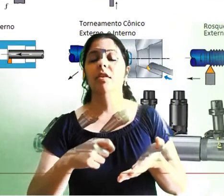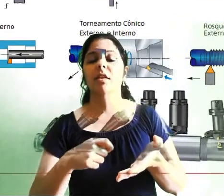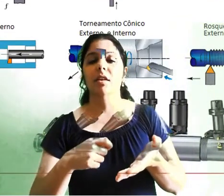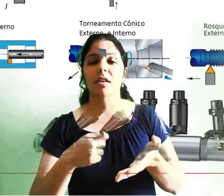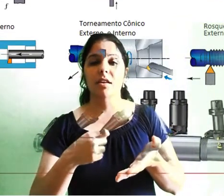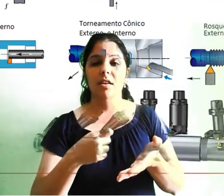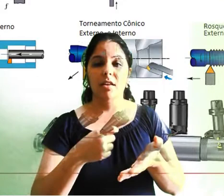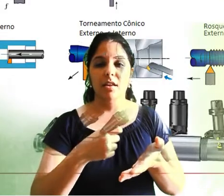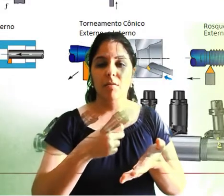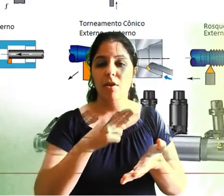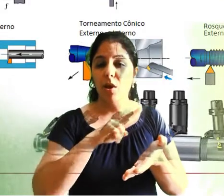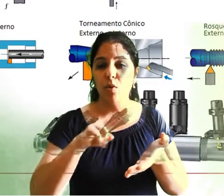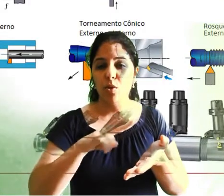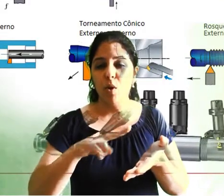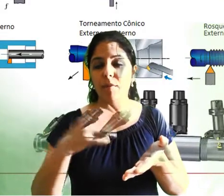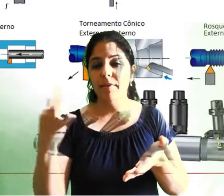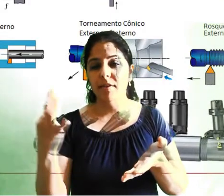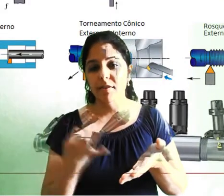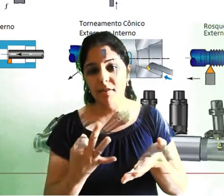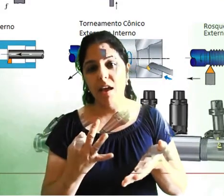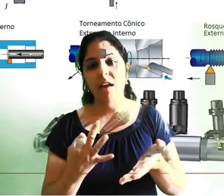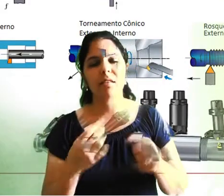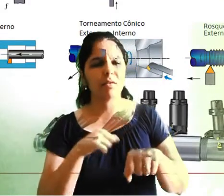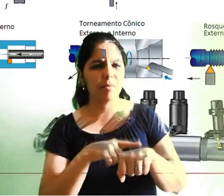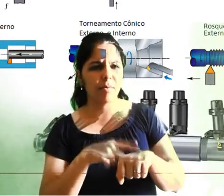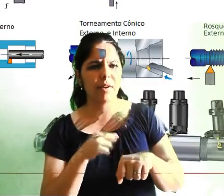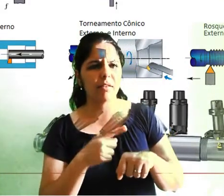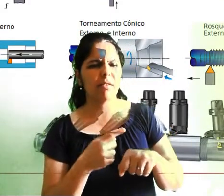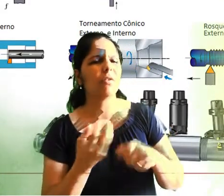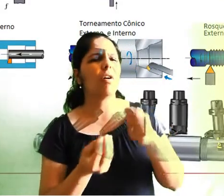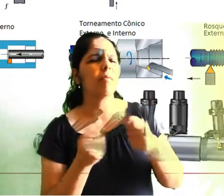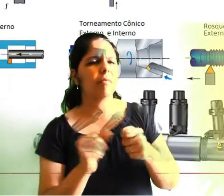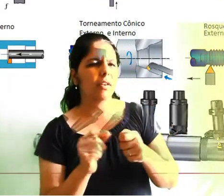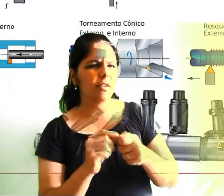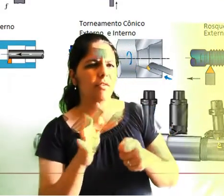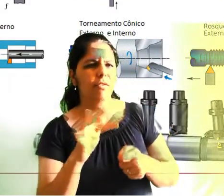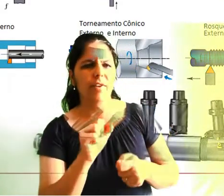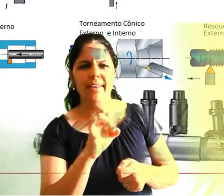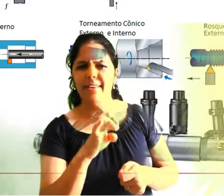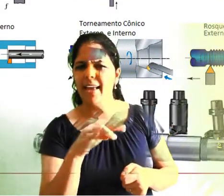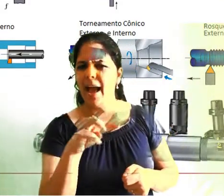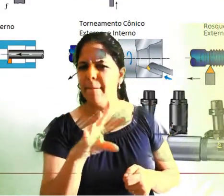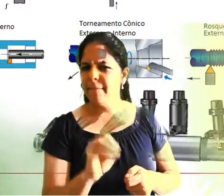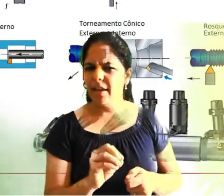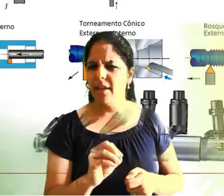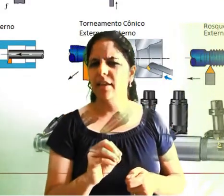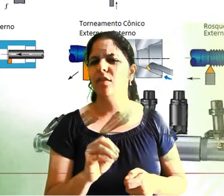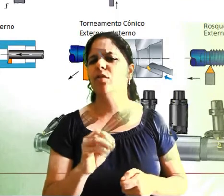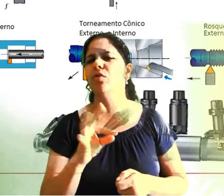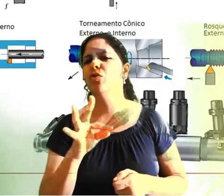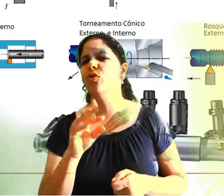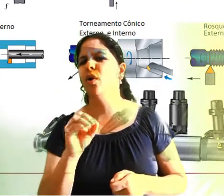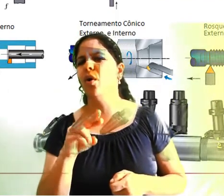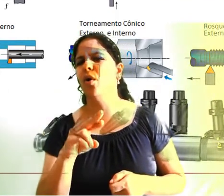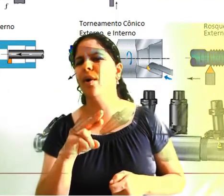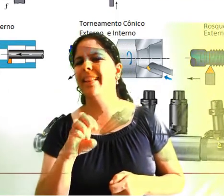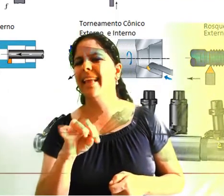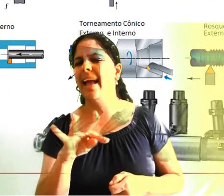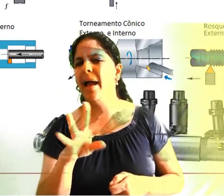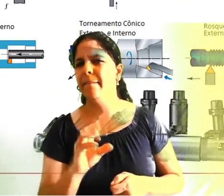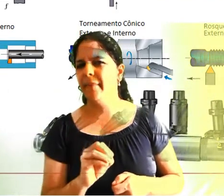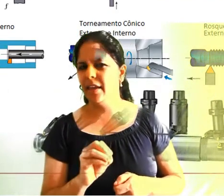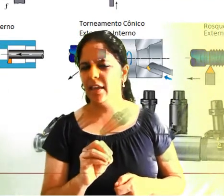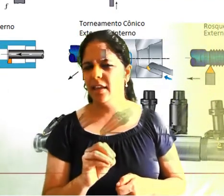o que você está fazendo um perfilamento, né, complexo, quando você vai fazer um faceamento, né? Quando você vai fazer um